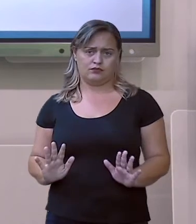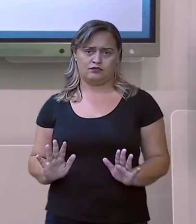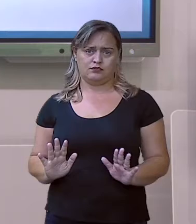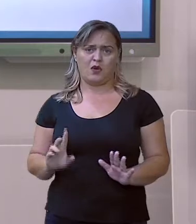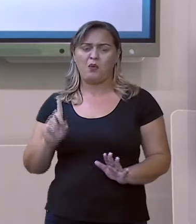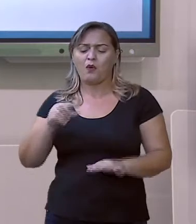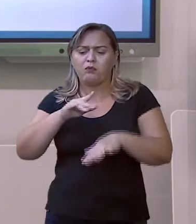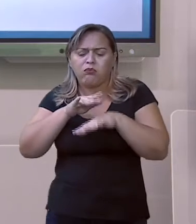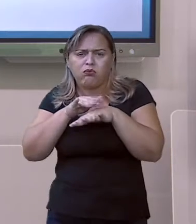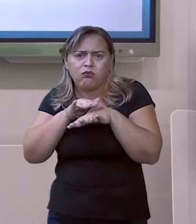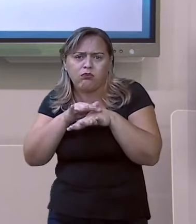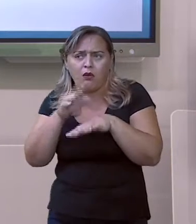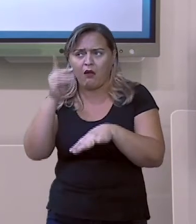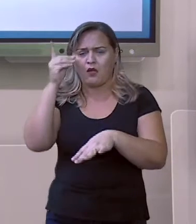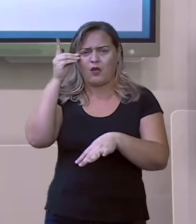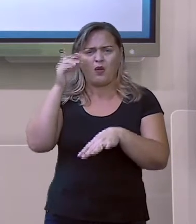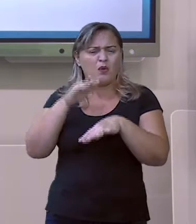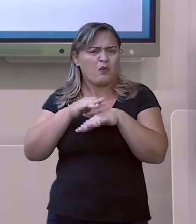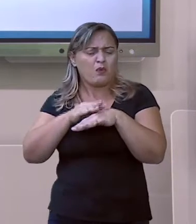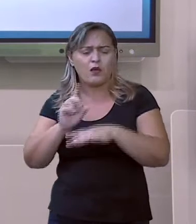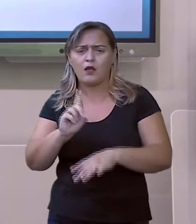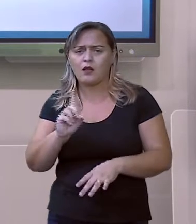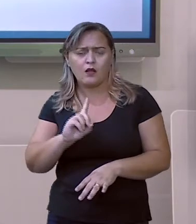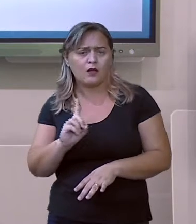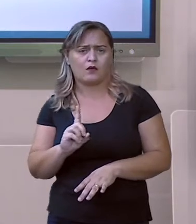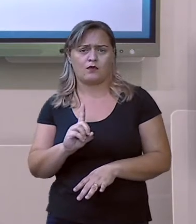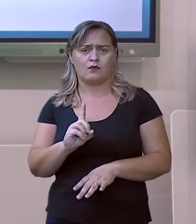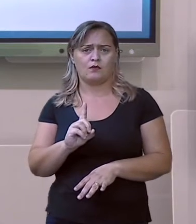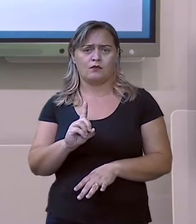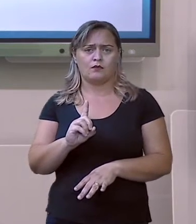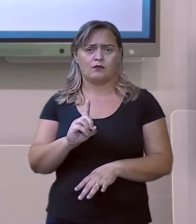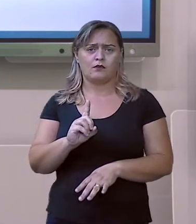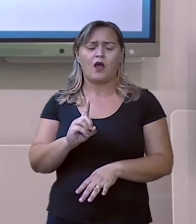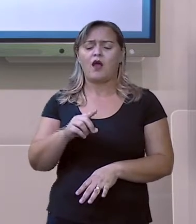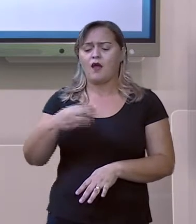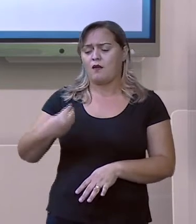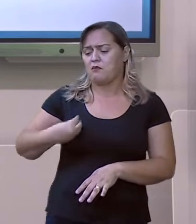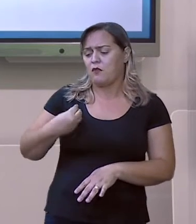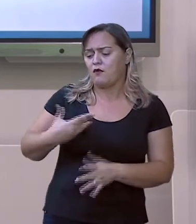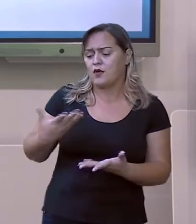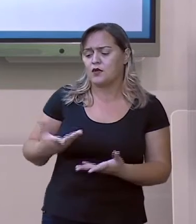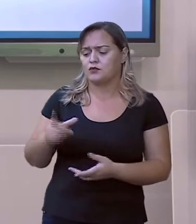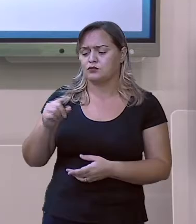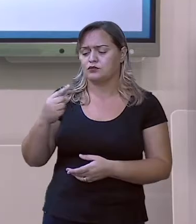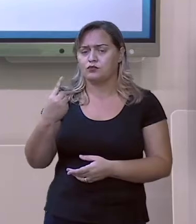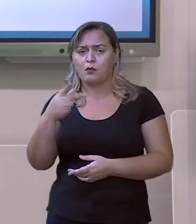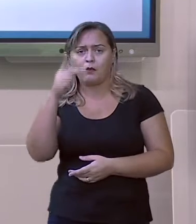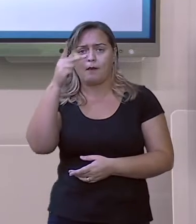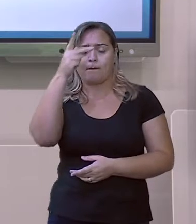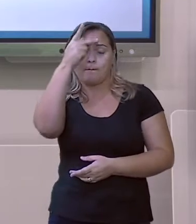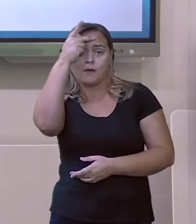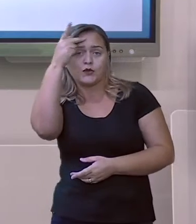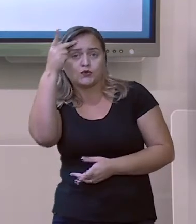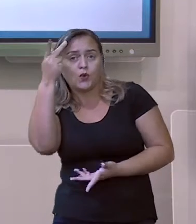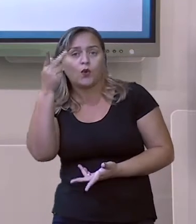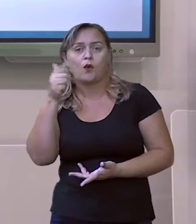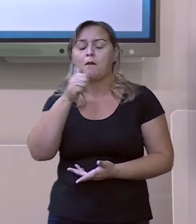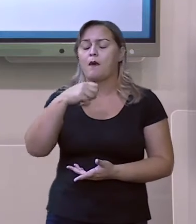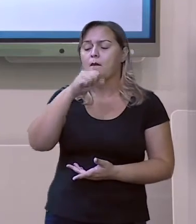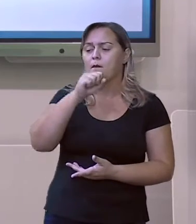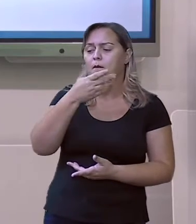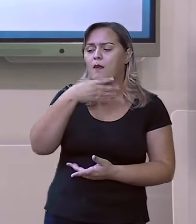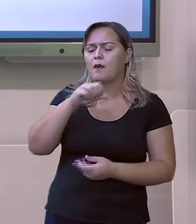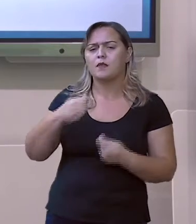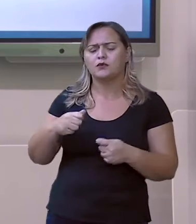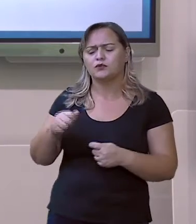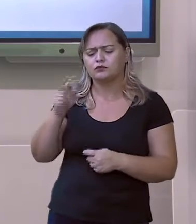uma doença, mas uma condição da pessoa associada a questões que os pais precisam ficar atentos desde o nascimento